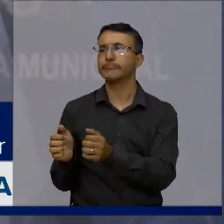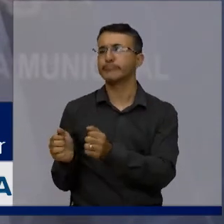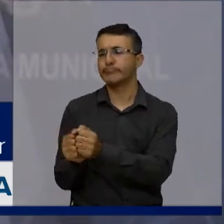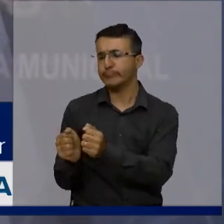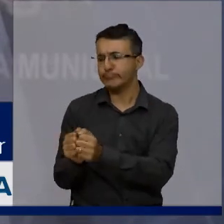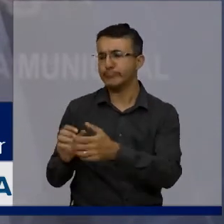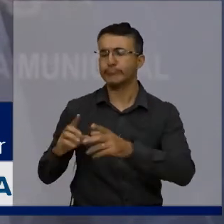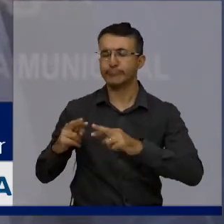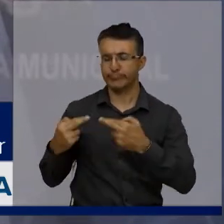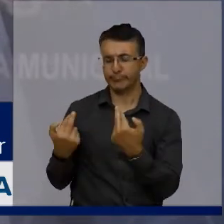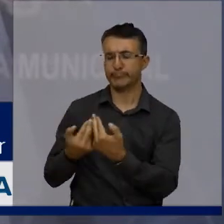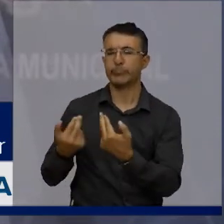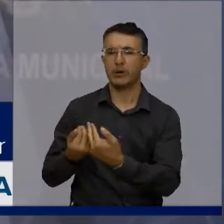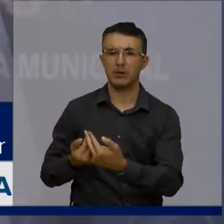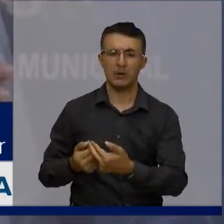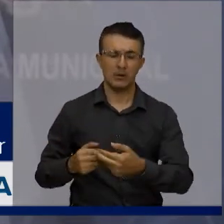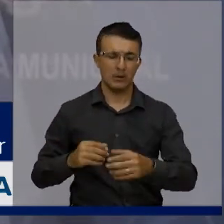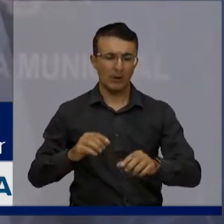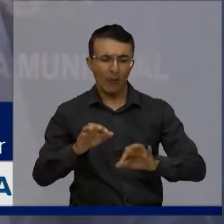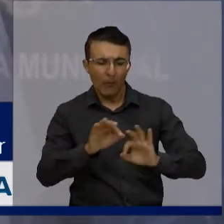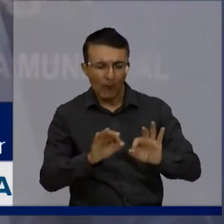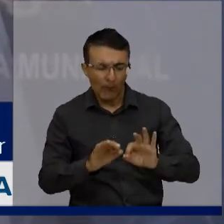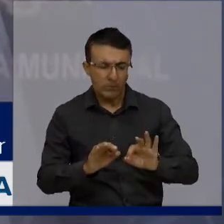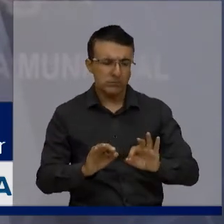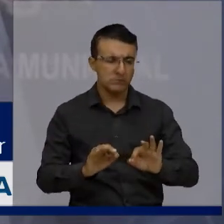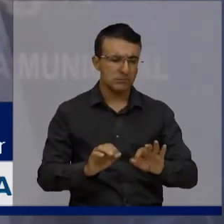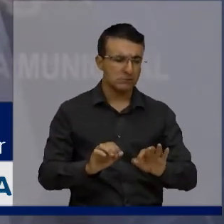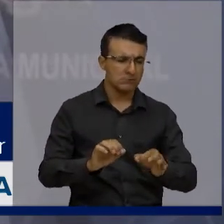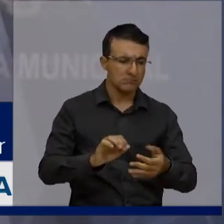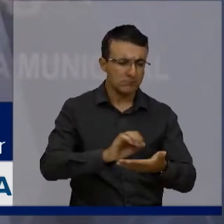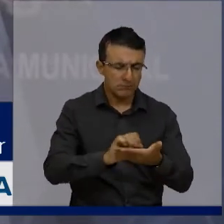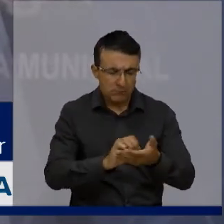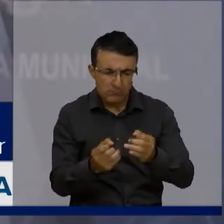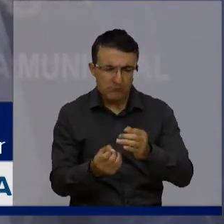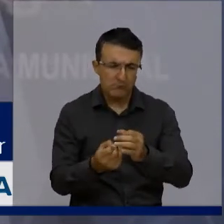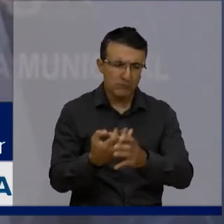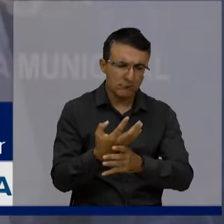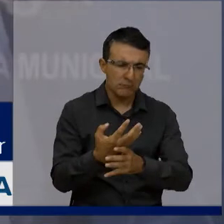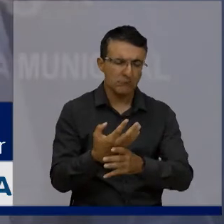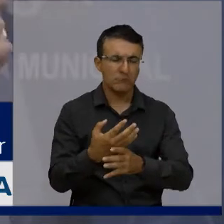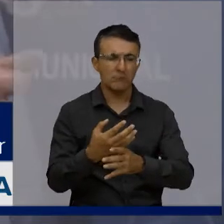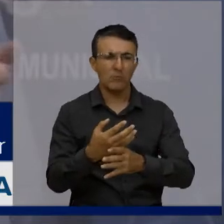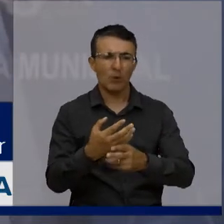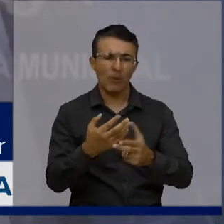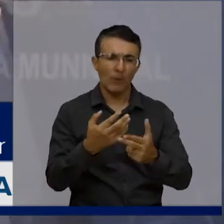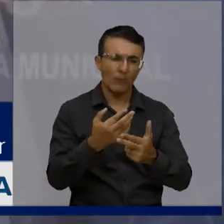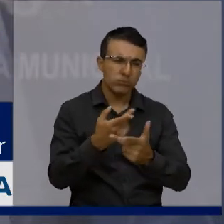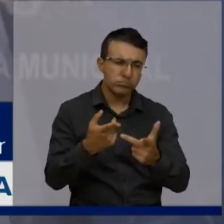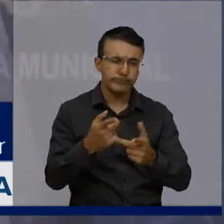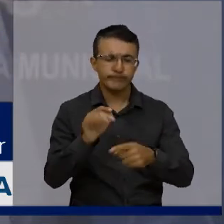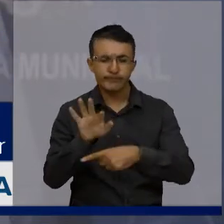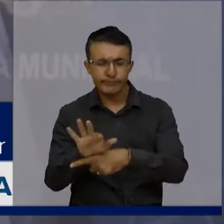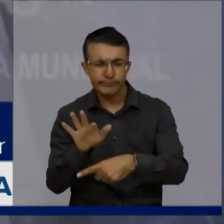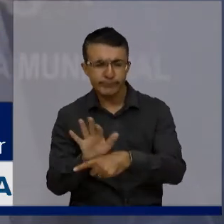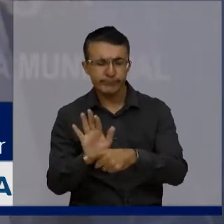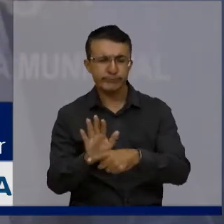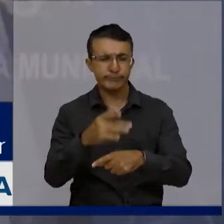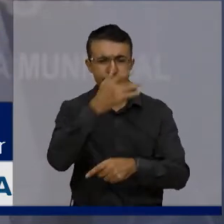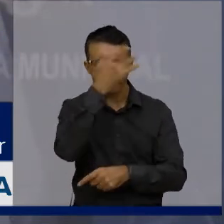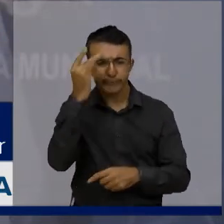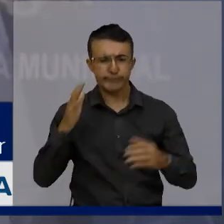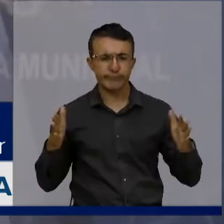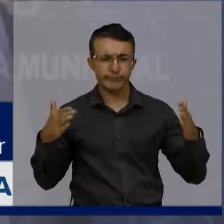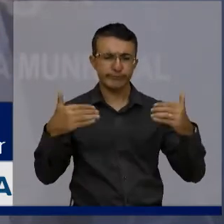Defesa ao Cidadão Autista, a pessoa com autismo, né, que a gente vai desde o início, eu, vereadora Dulce Rita, o vereador